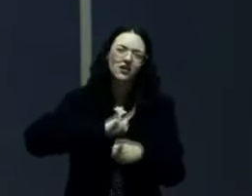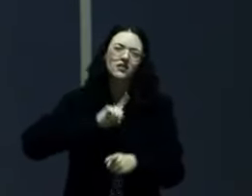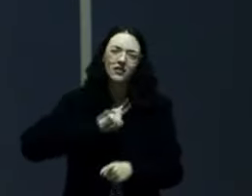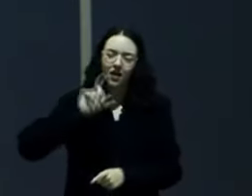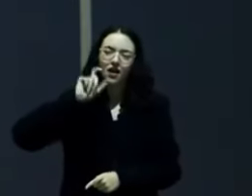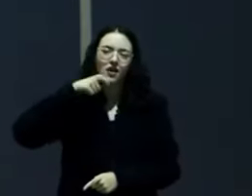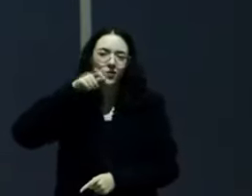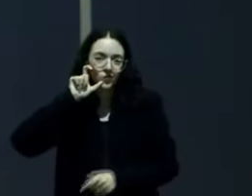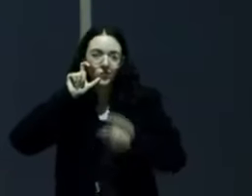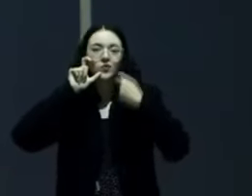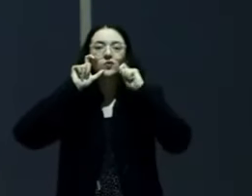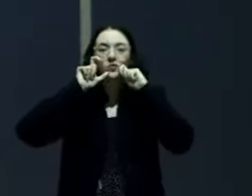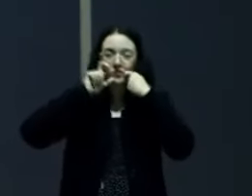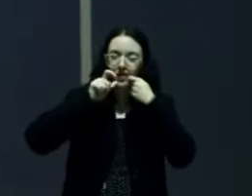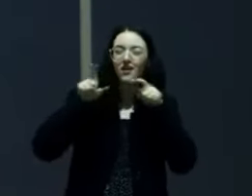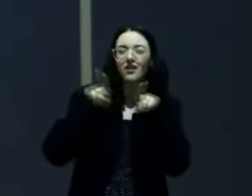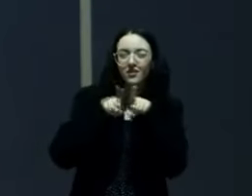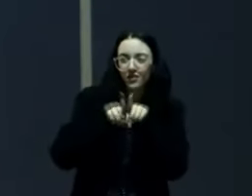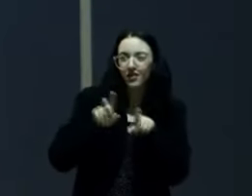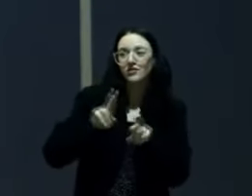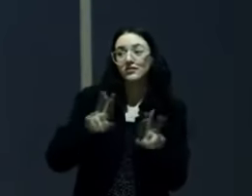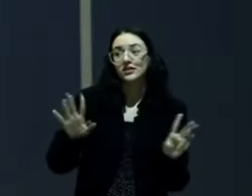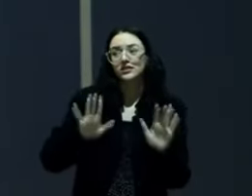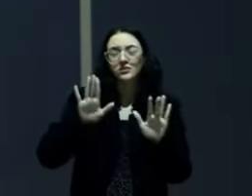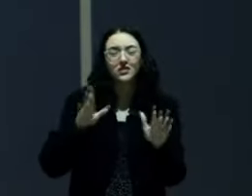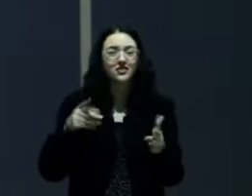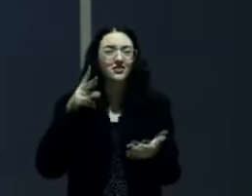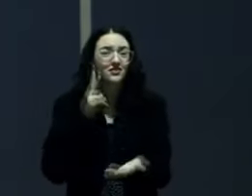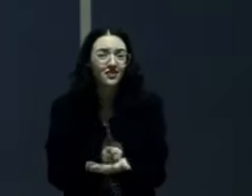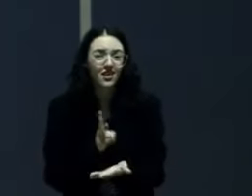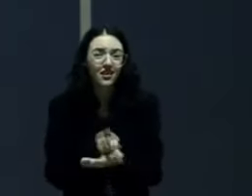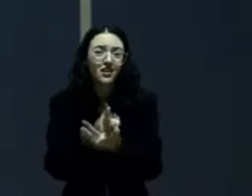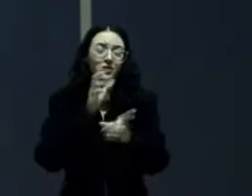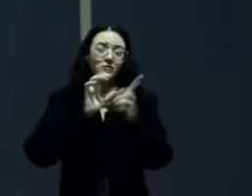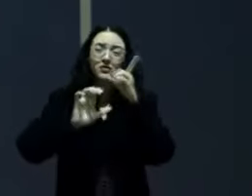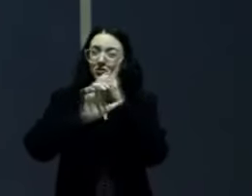Tem gente já tratando esse culto dessa forma.